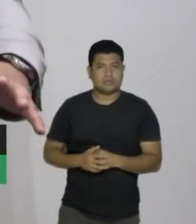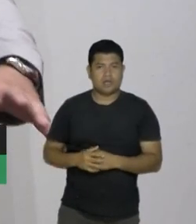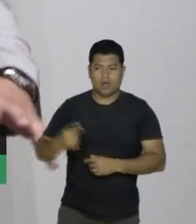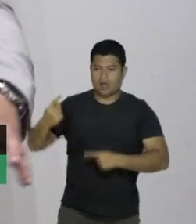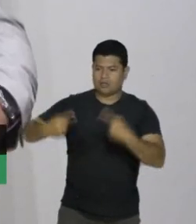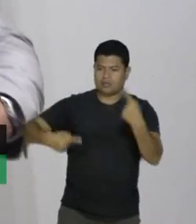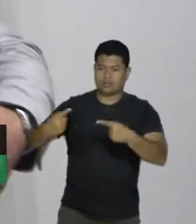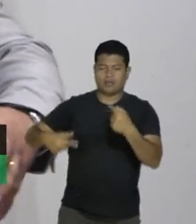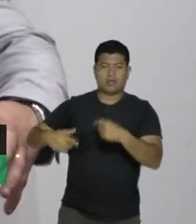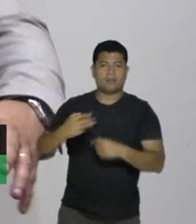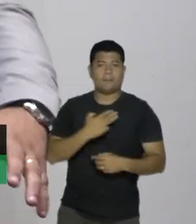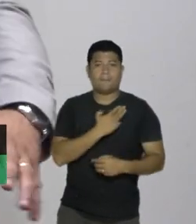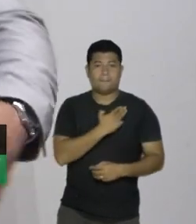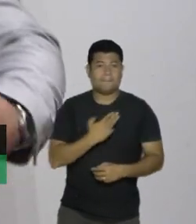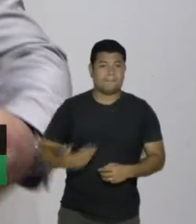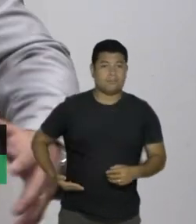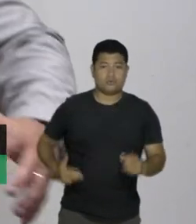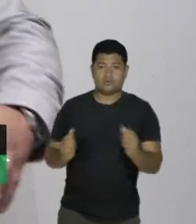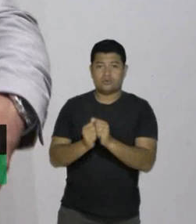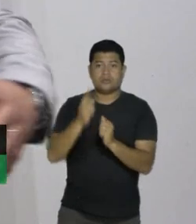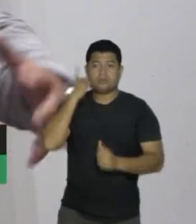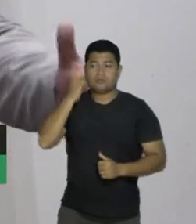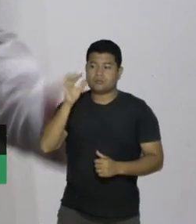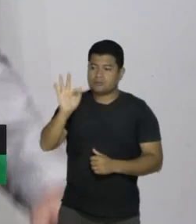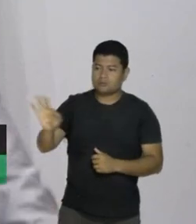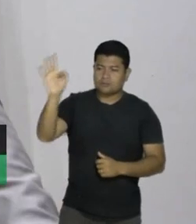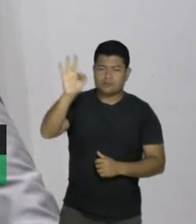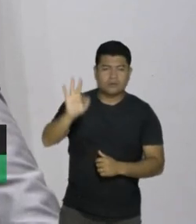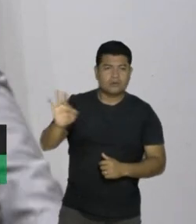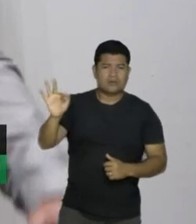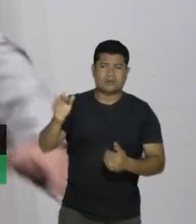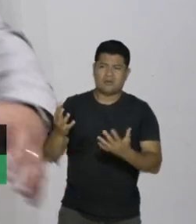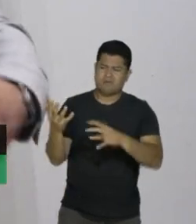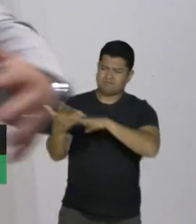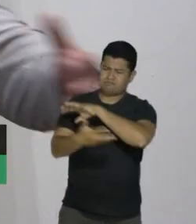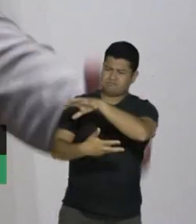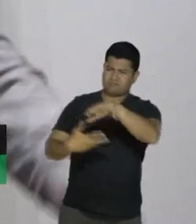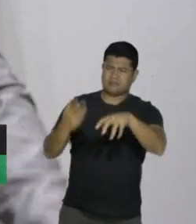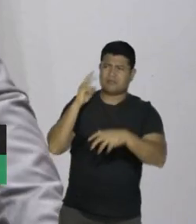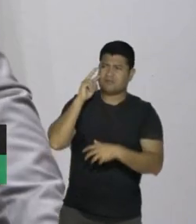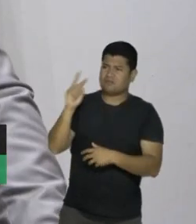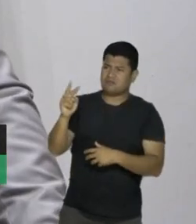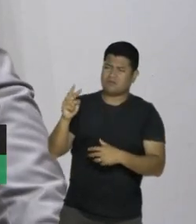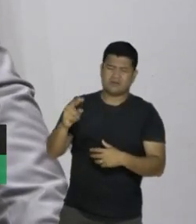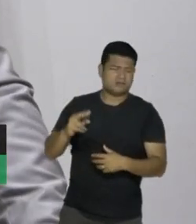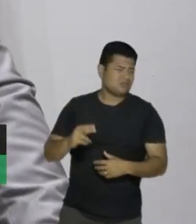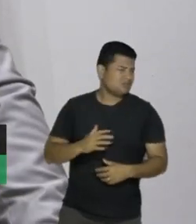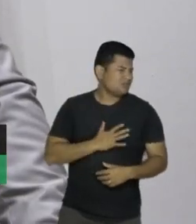ministros com o deputados federais aquilo que um negócio dantesco